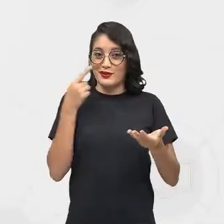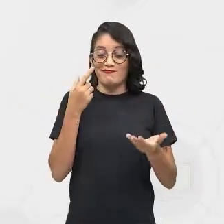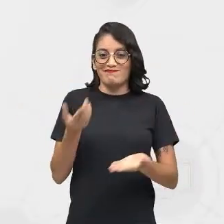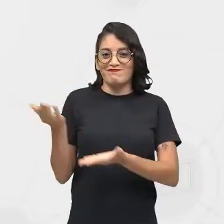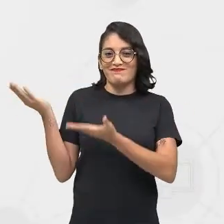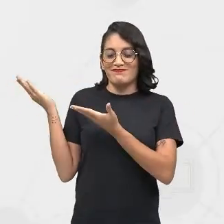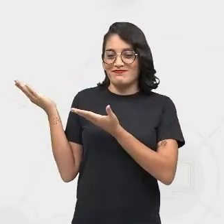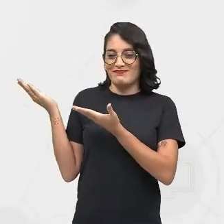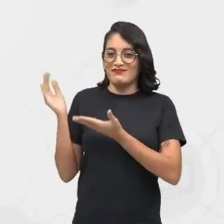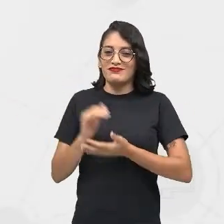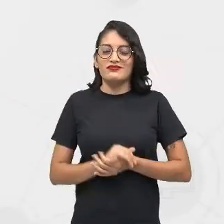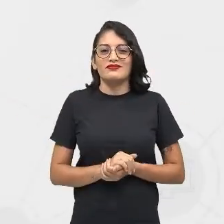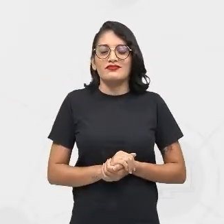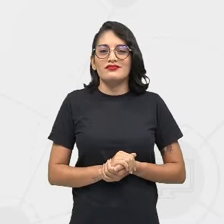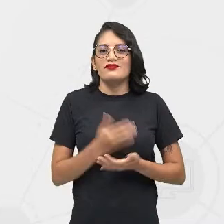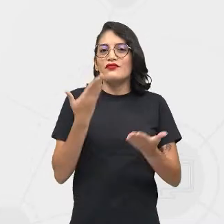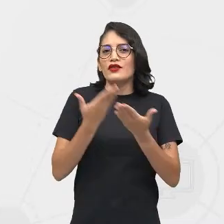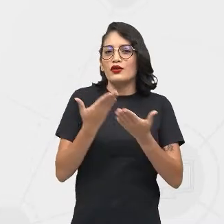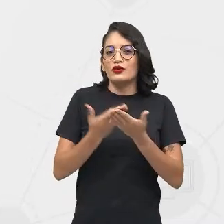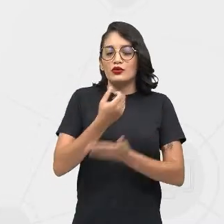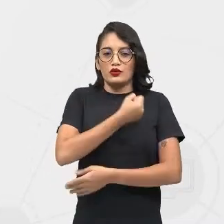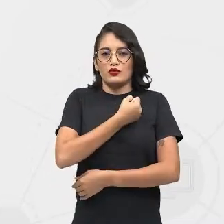Vamos lá! Hoje a nossa aula